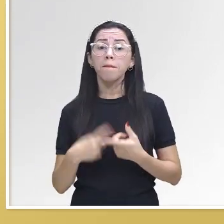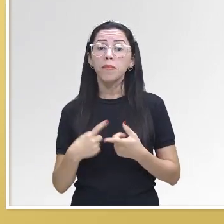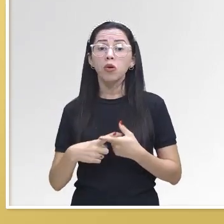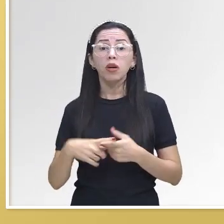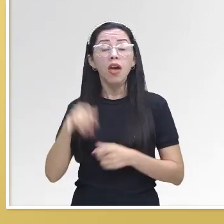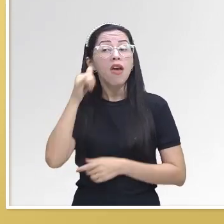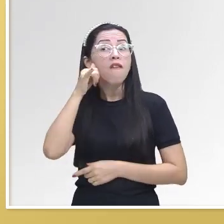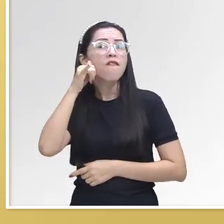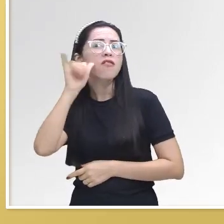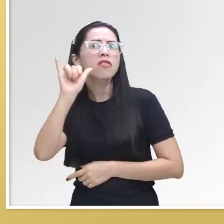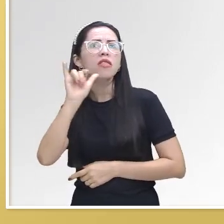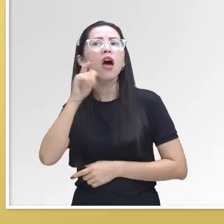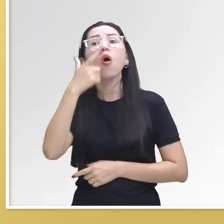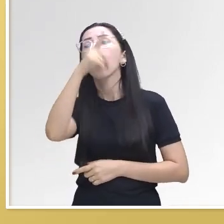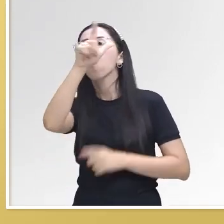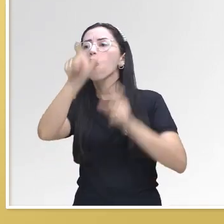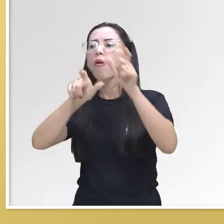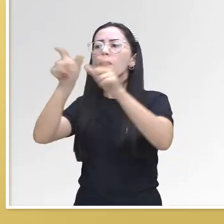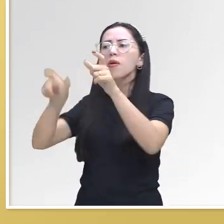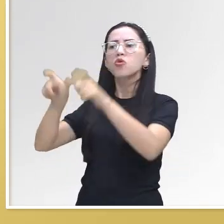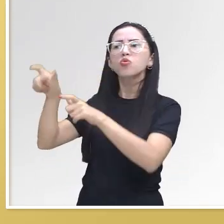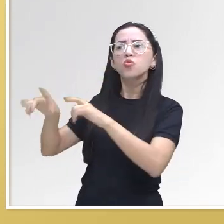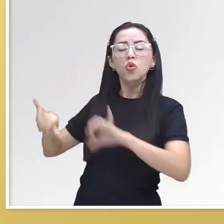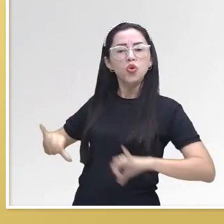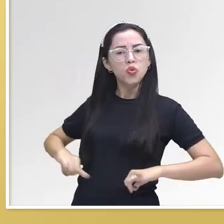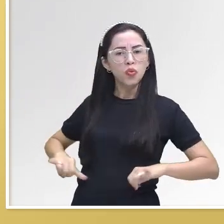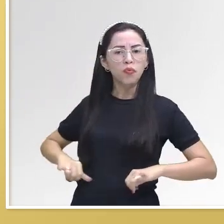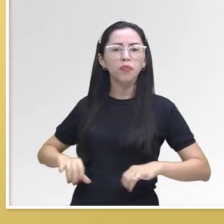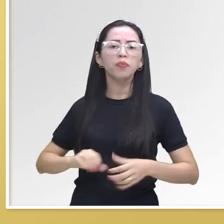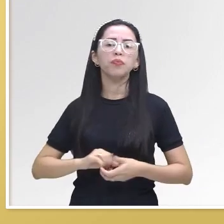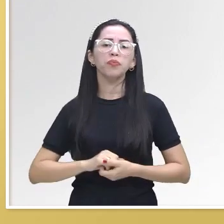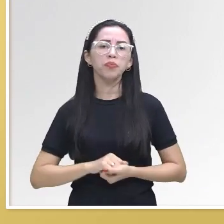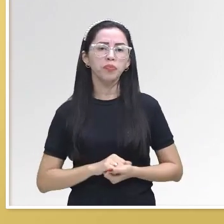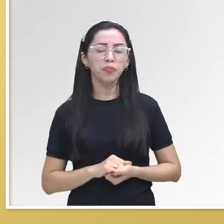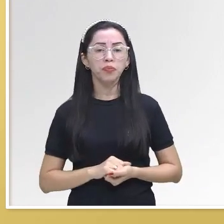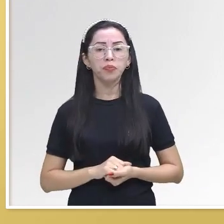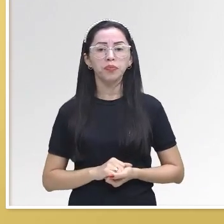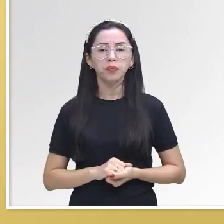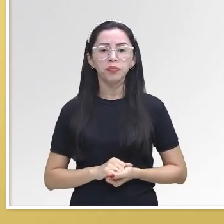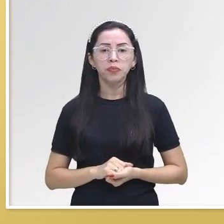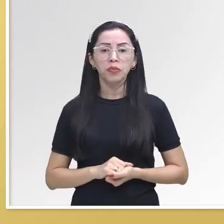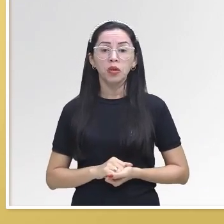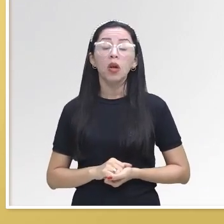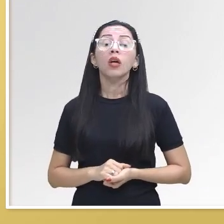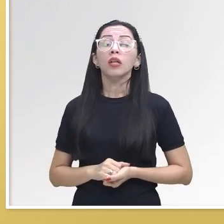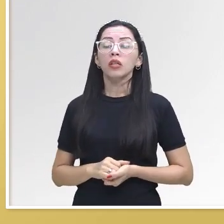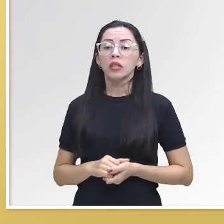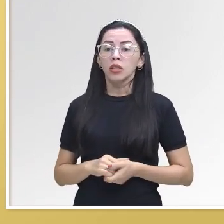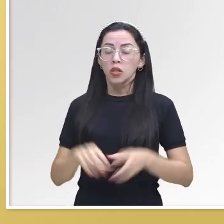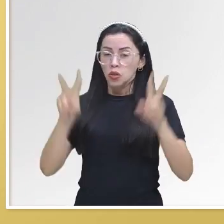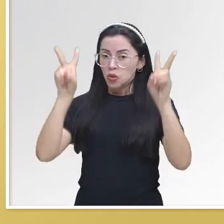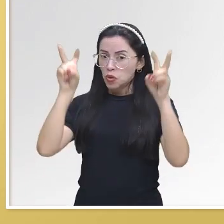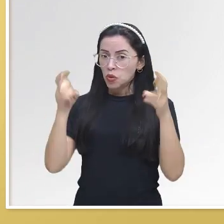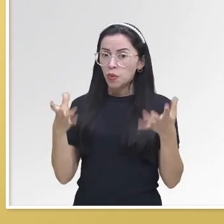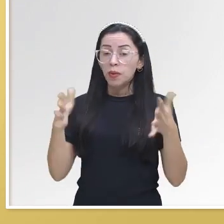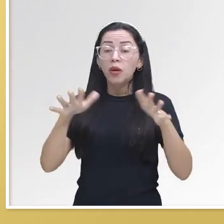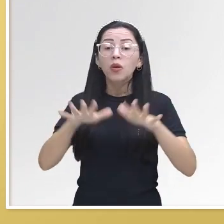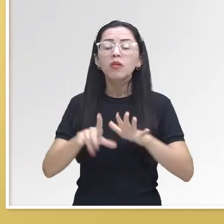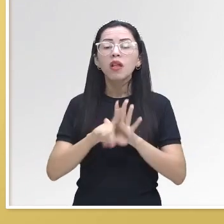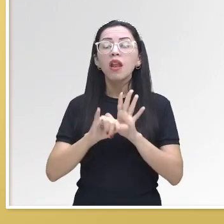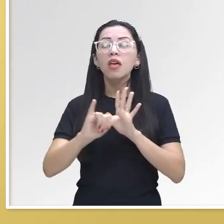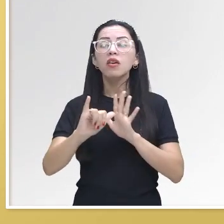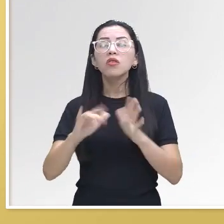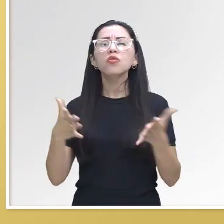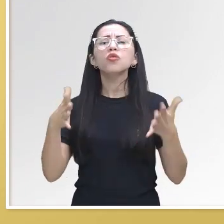agredidos caso tais crimes continuassem impunes. O caso da inclusão. Lei de inclusão completa 5 anos